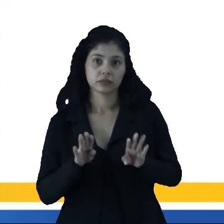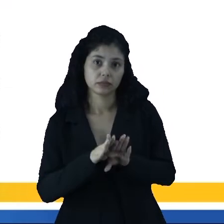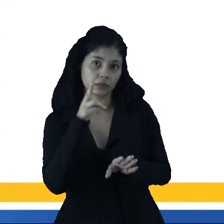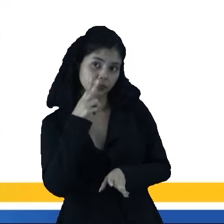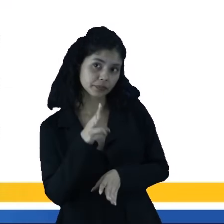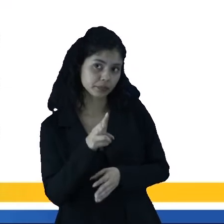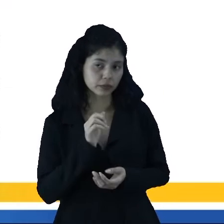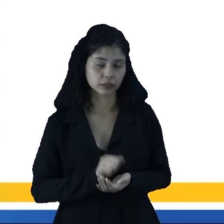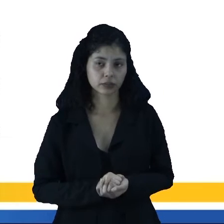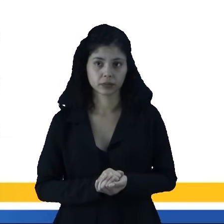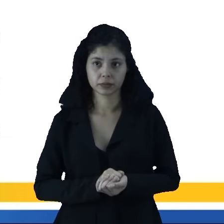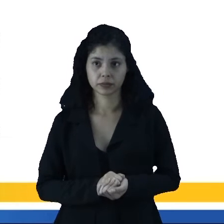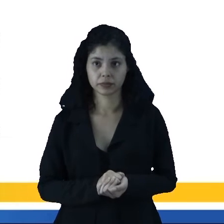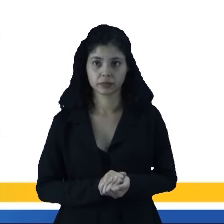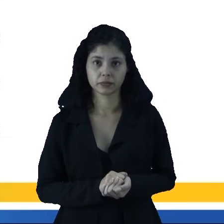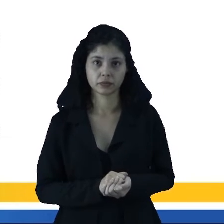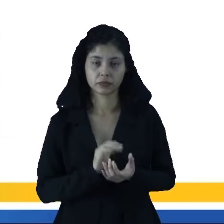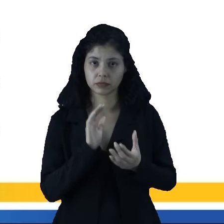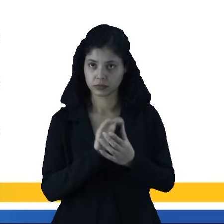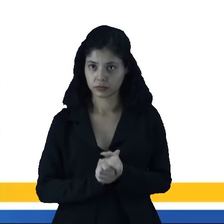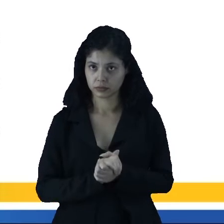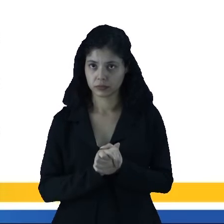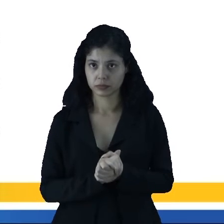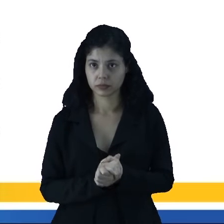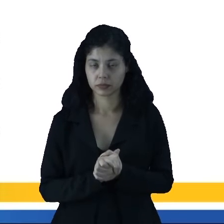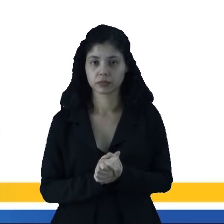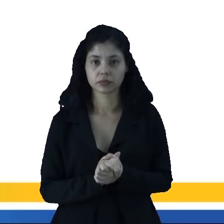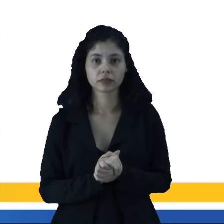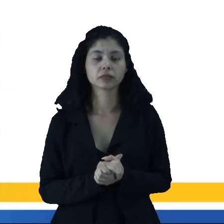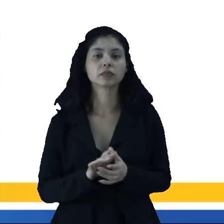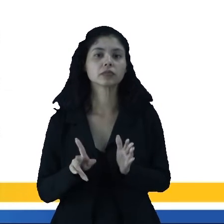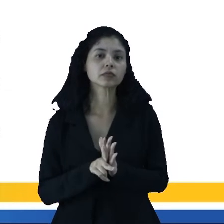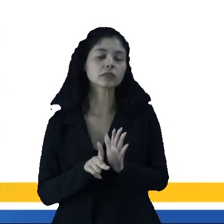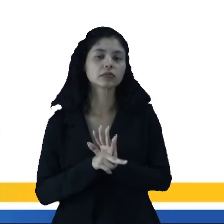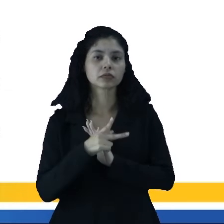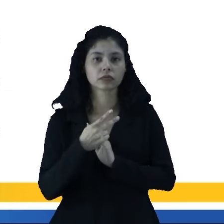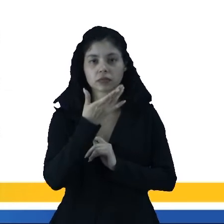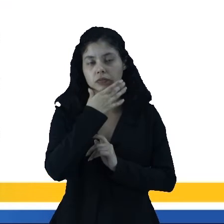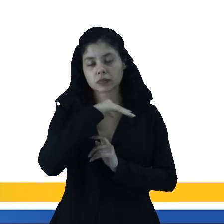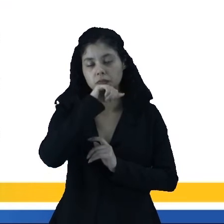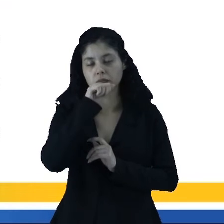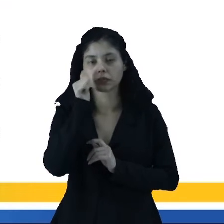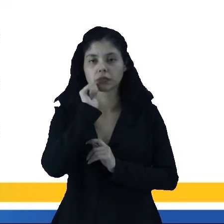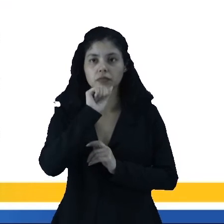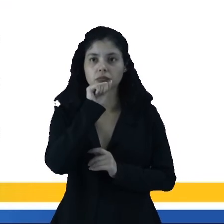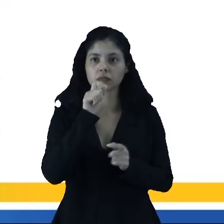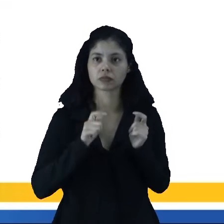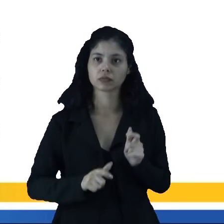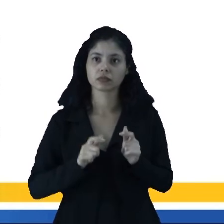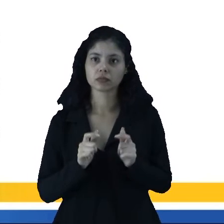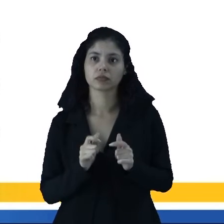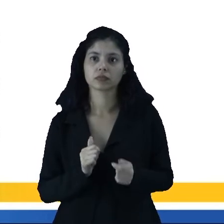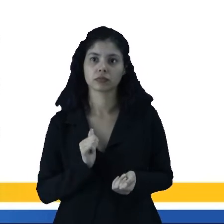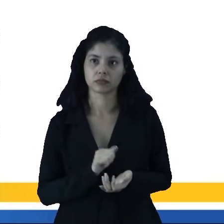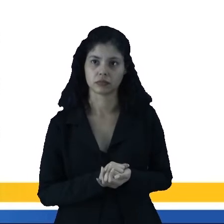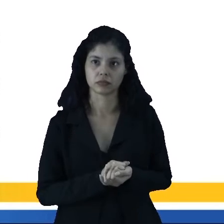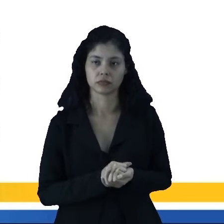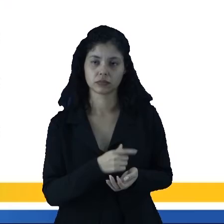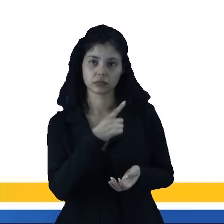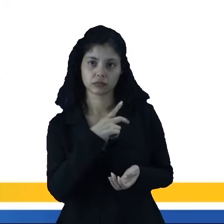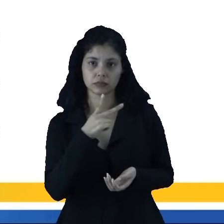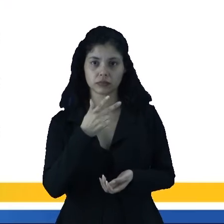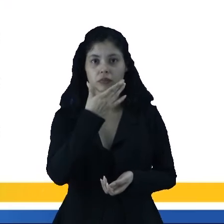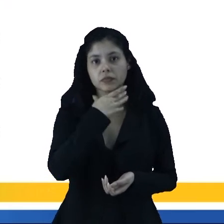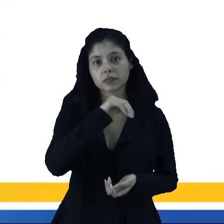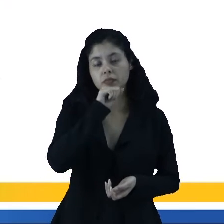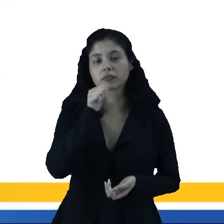Vamos ver os casais onde os pais são afetados. Olha só, onde tem casal de pai